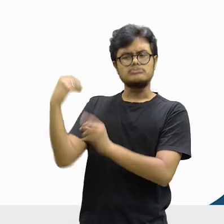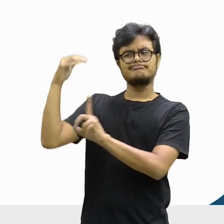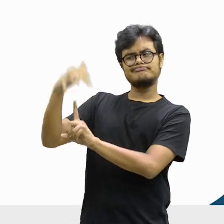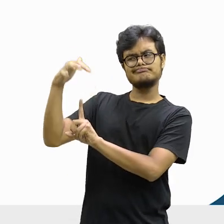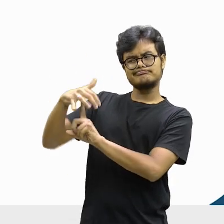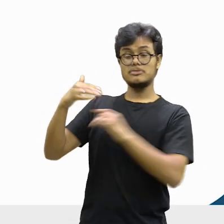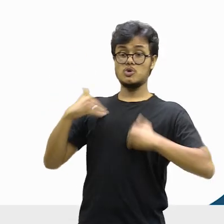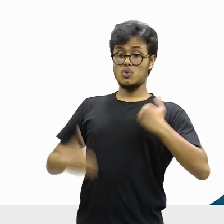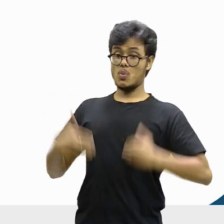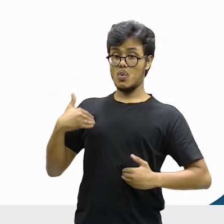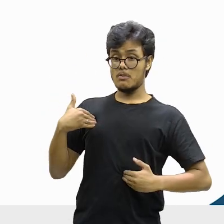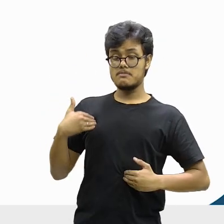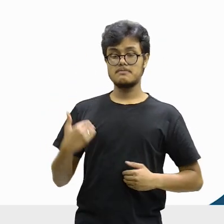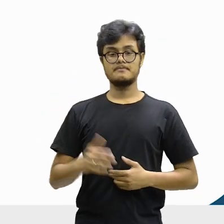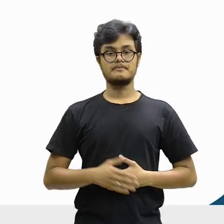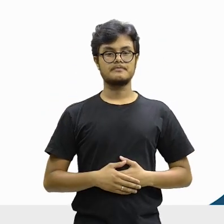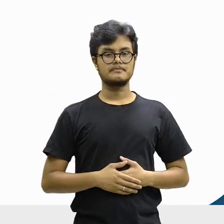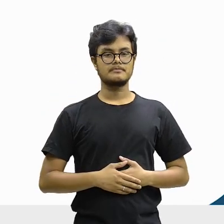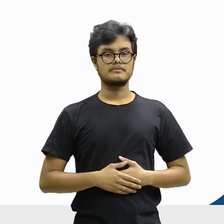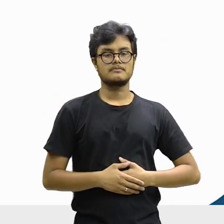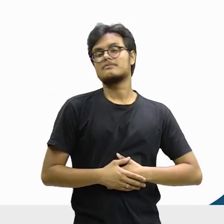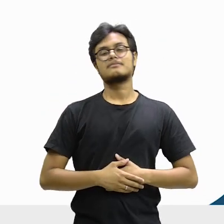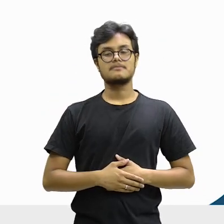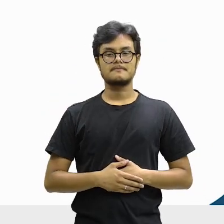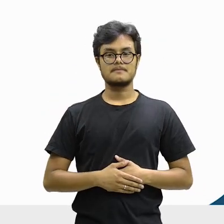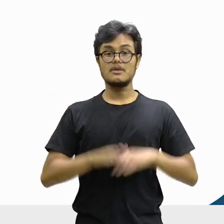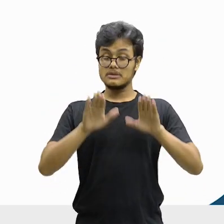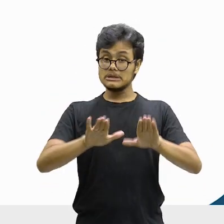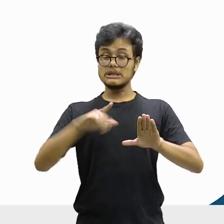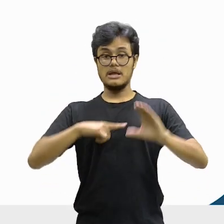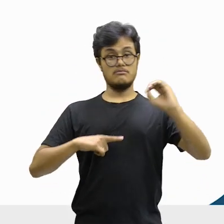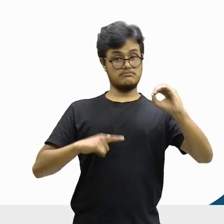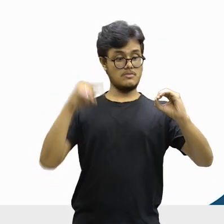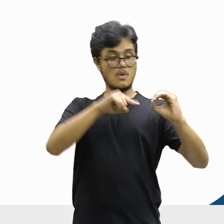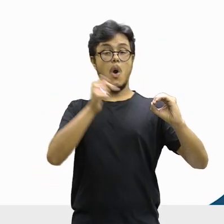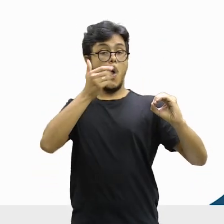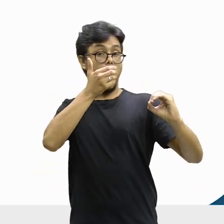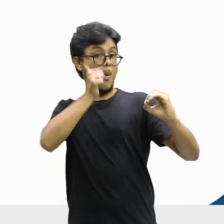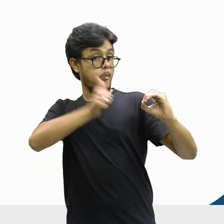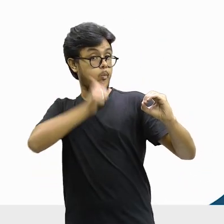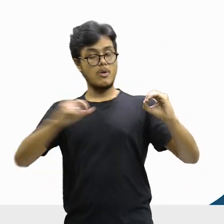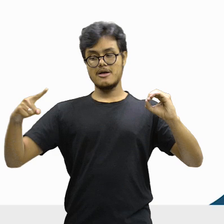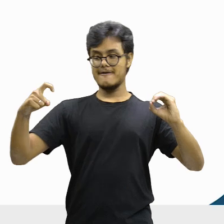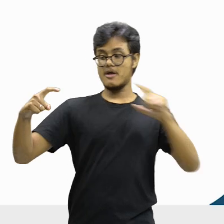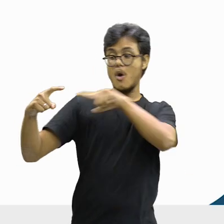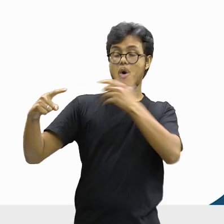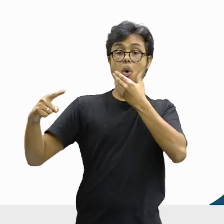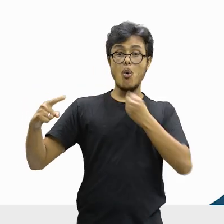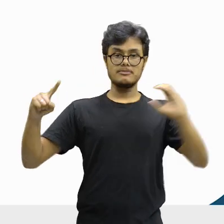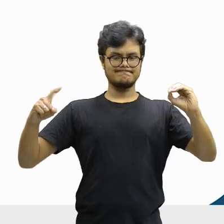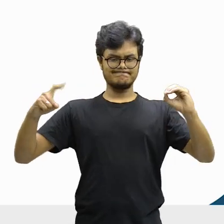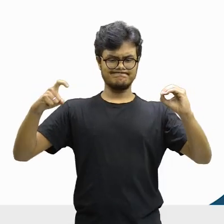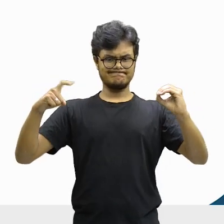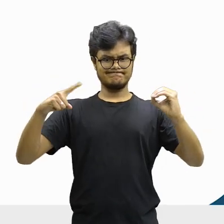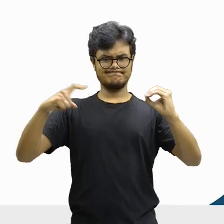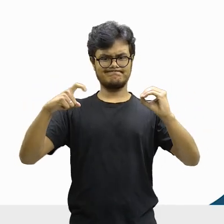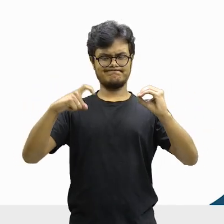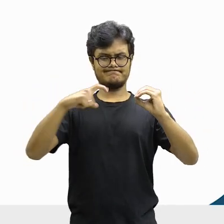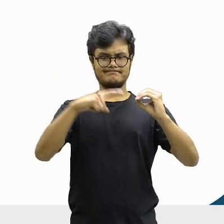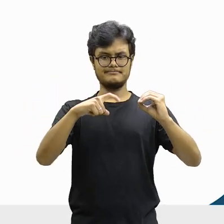número 1 aí, onde ele diz impede o encontro dos gametas, camisinha masculina, impede a implantação do